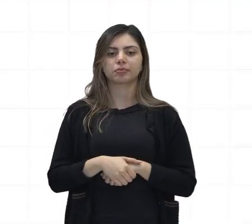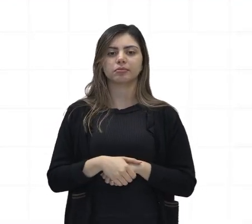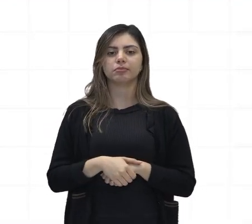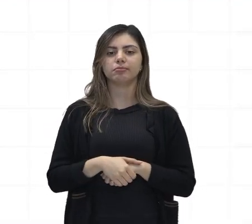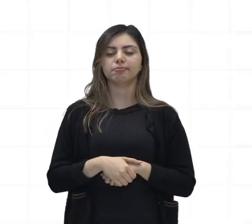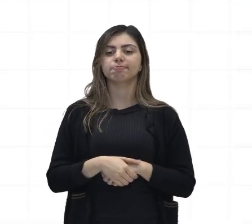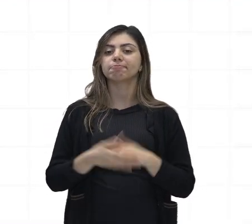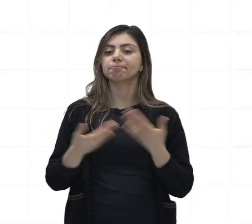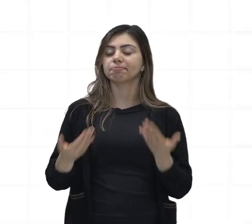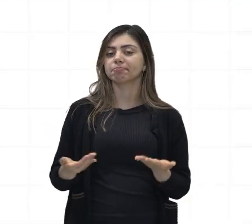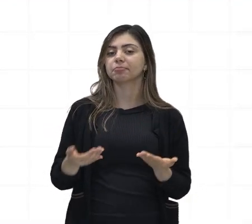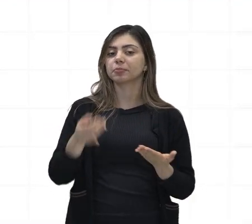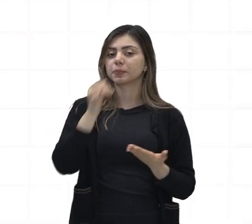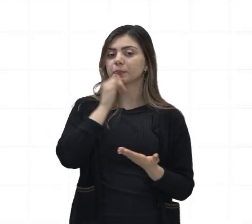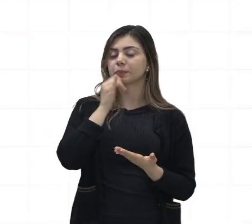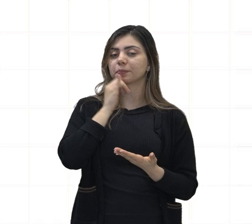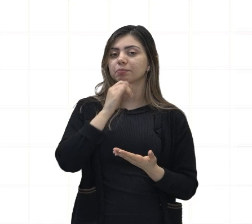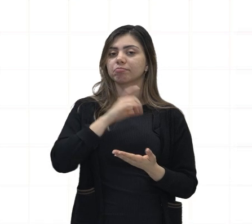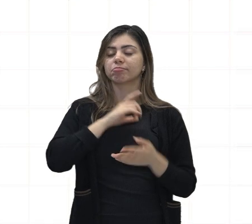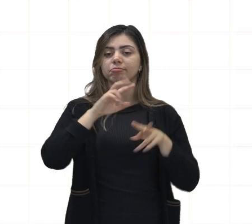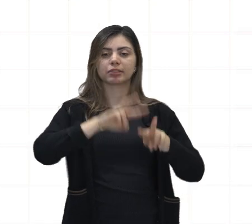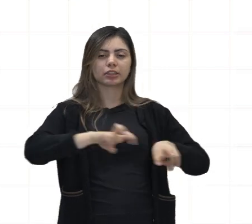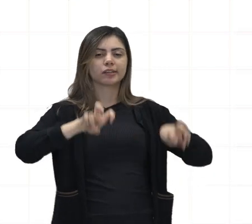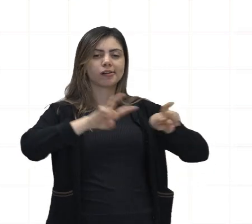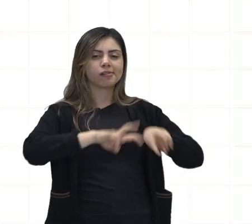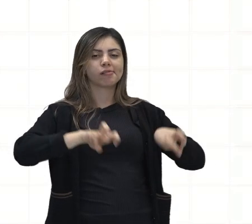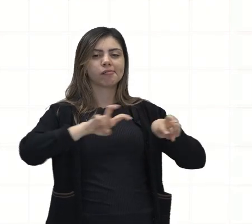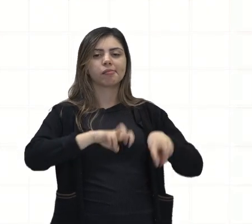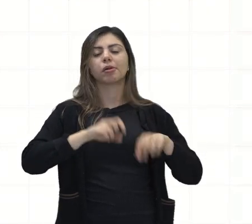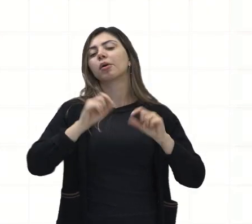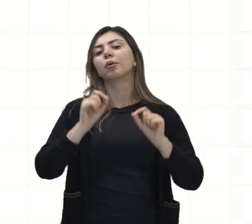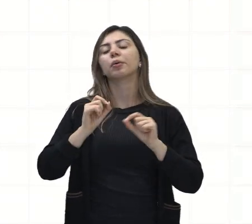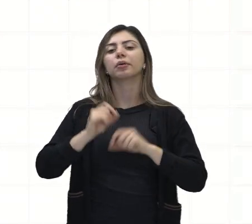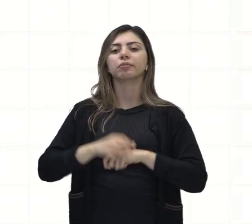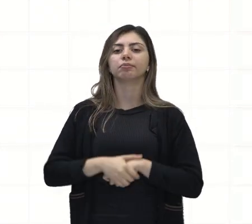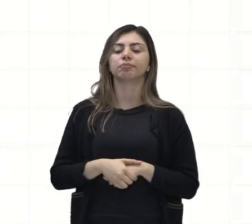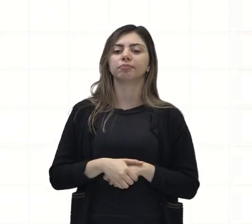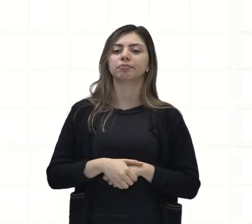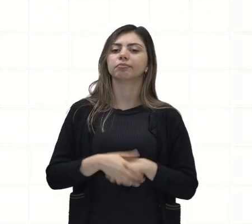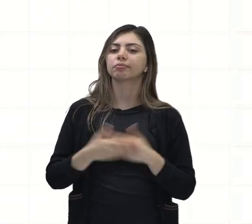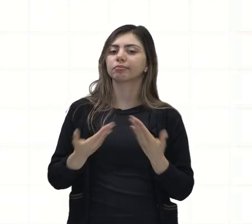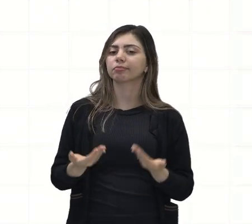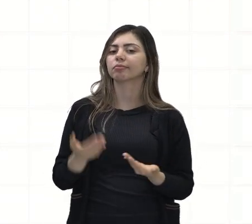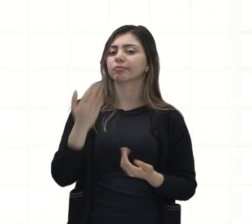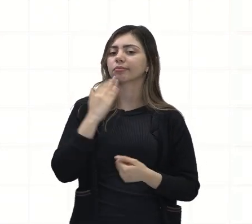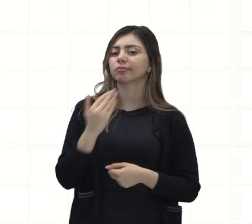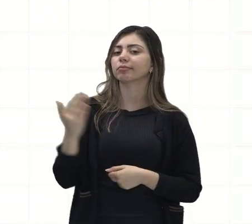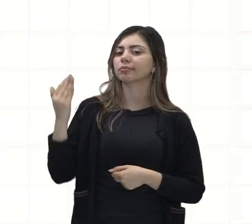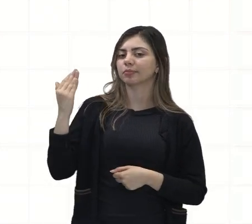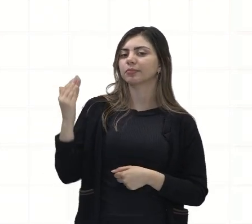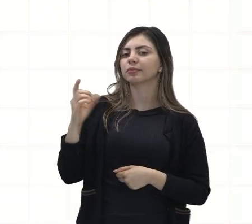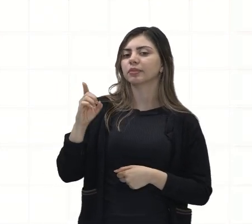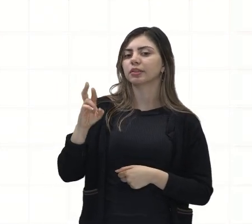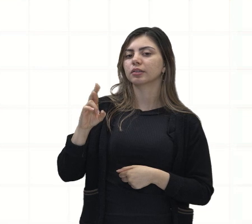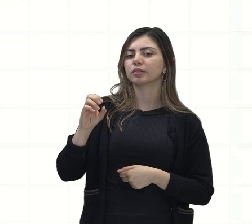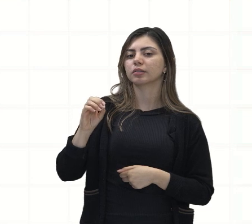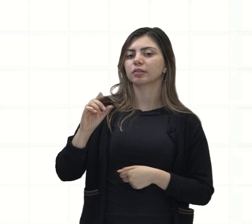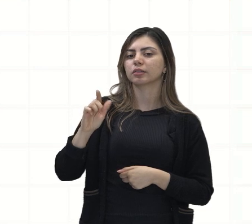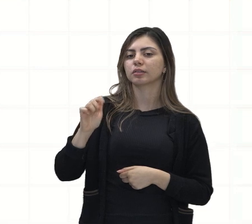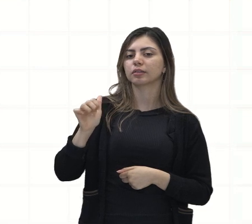Um exemplo de exploração, um exemplo era a exploração das drogas